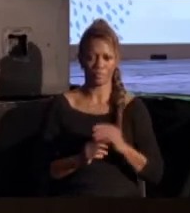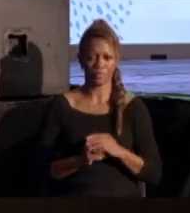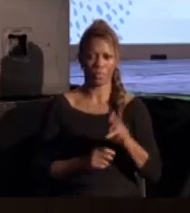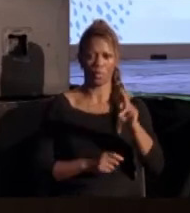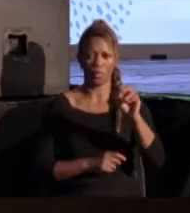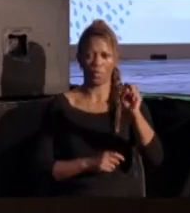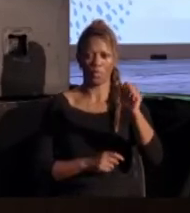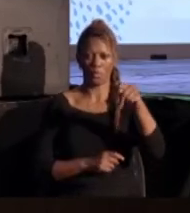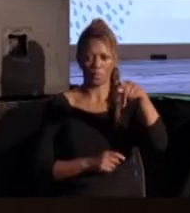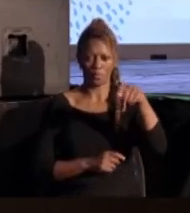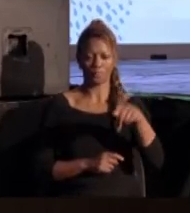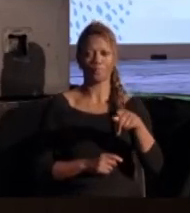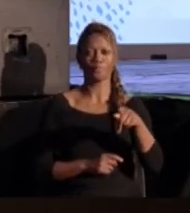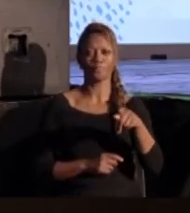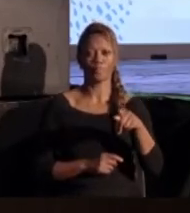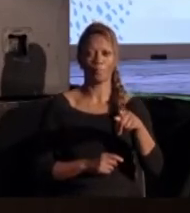USP,